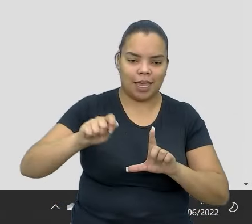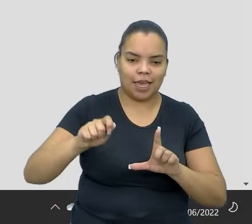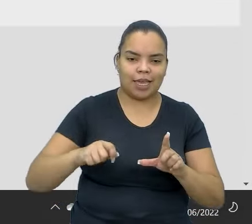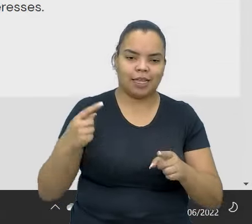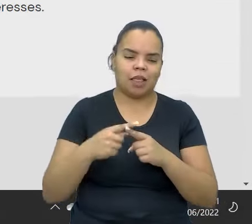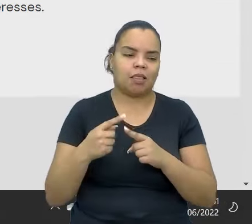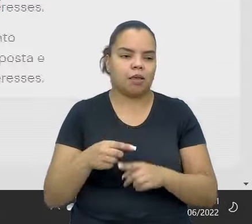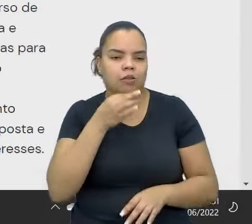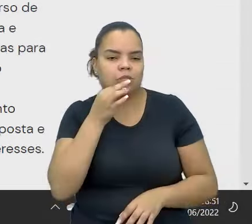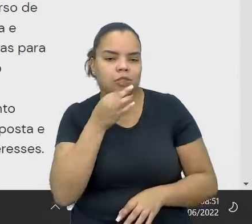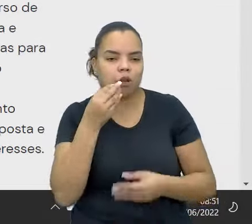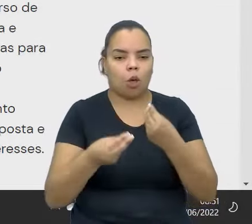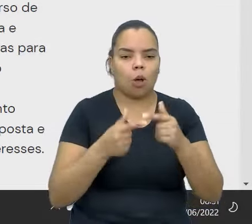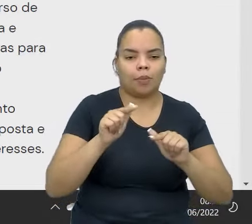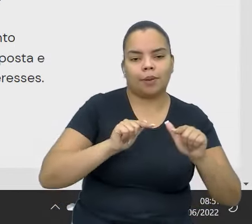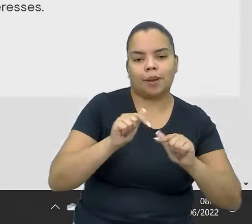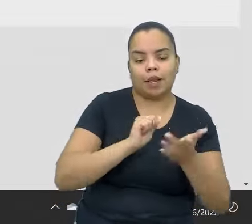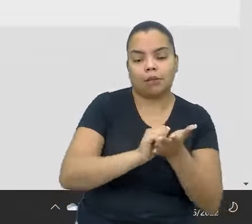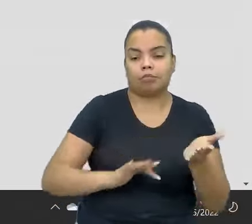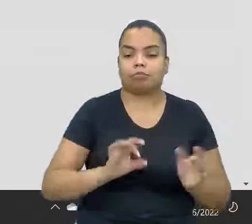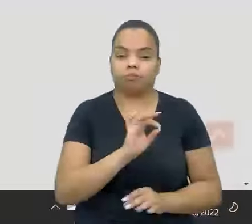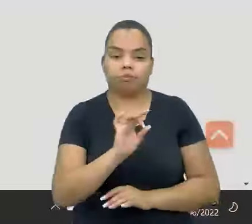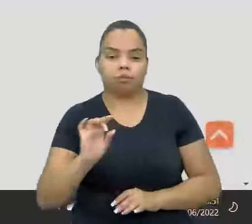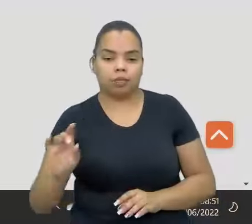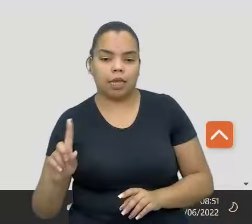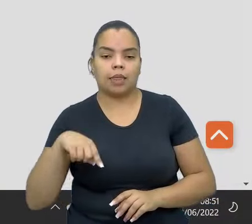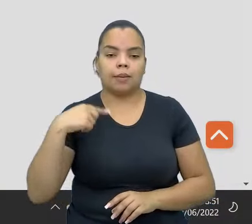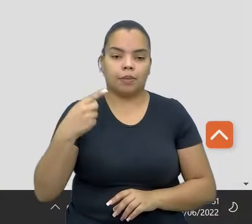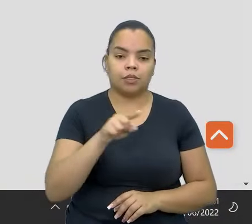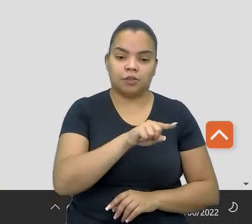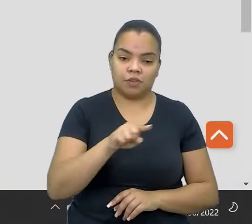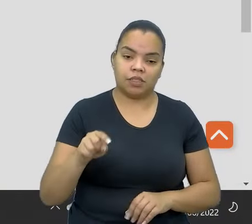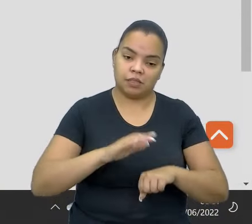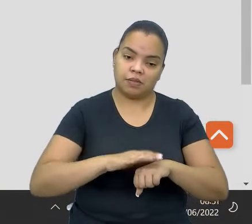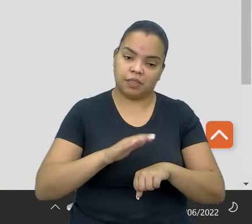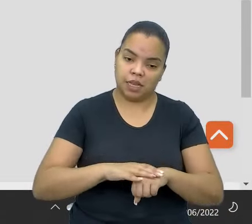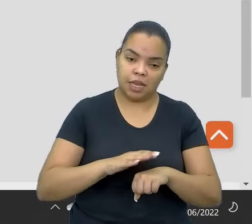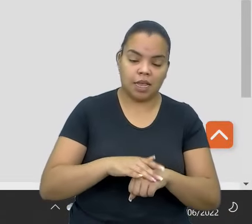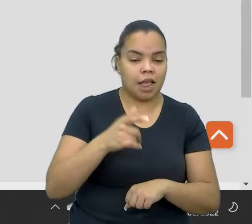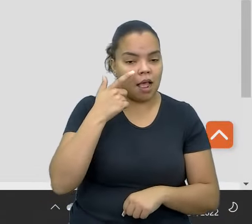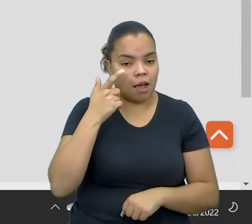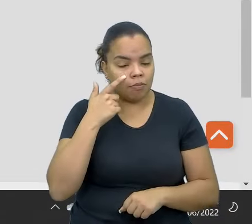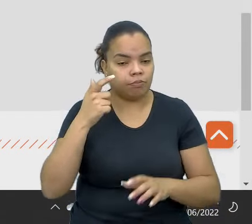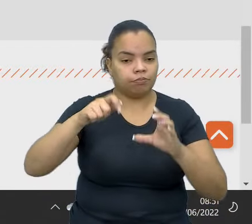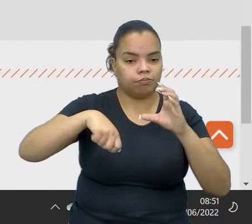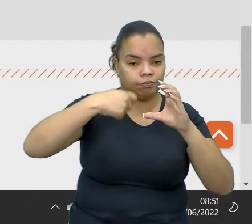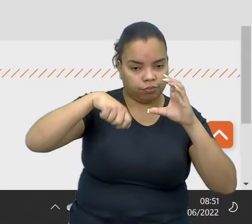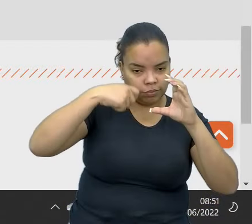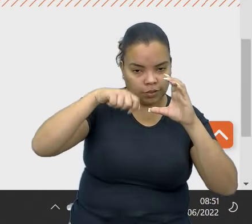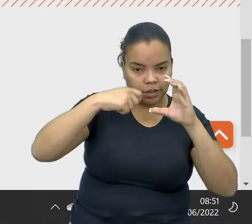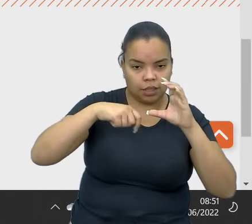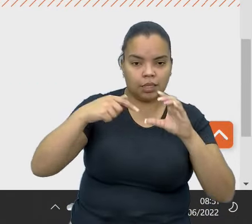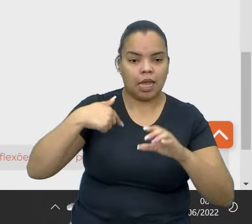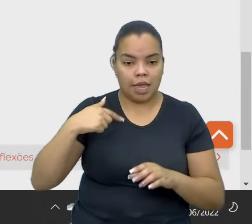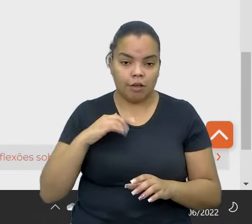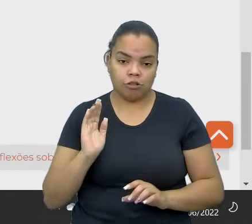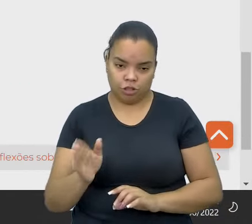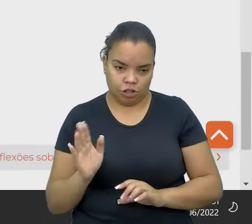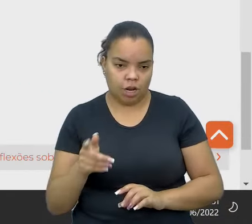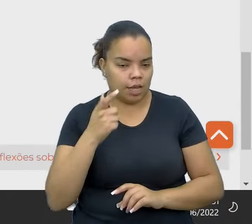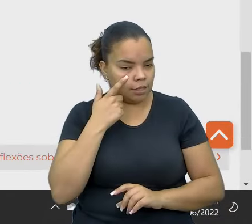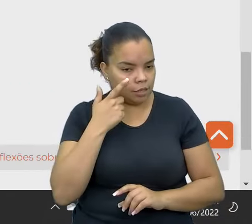como pode ser trabalhado cada atividade. Depois que vocês fizeram e assistiram todos esses vídeos, eu já assisti esses aqui, aí